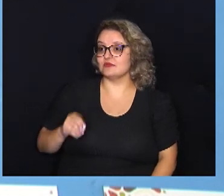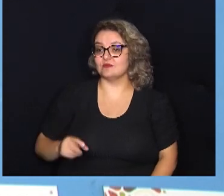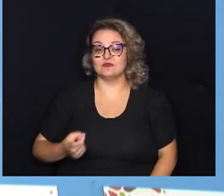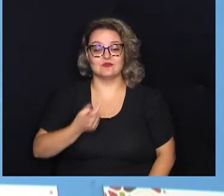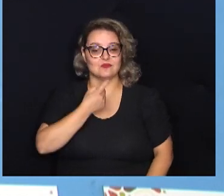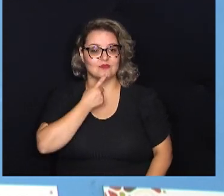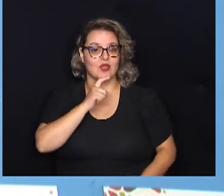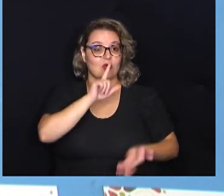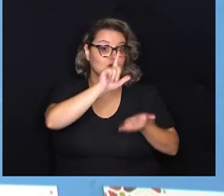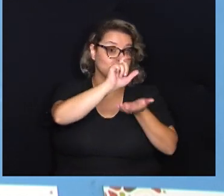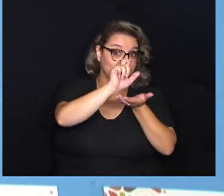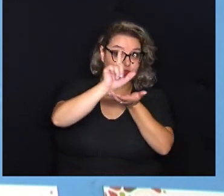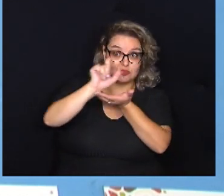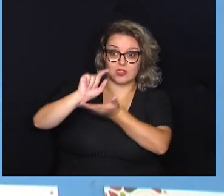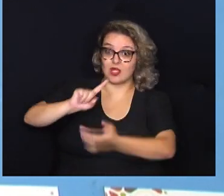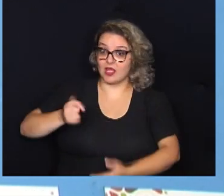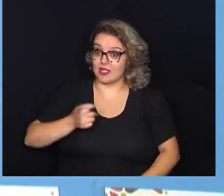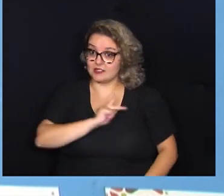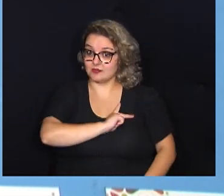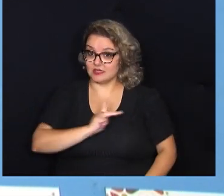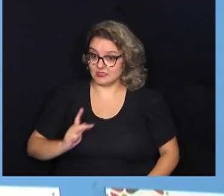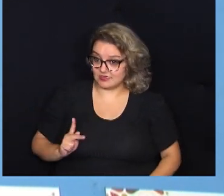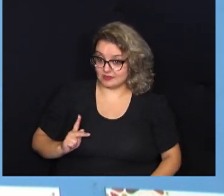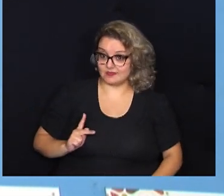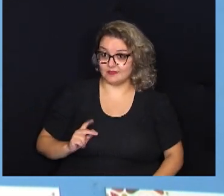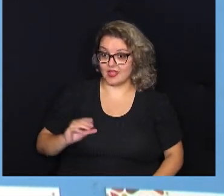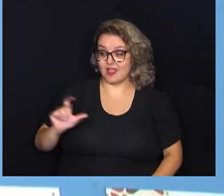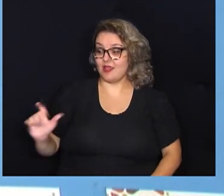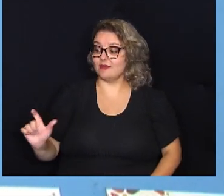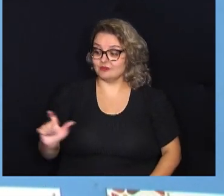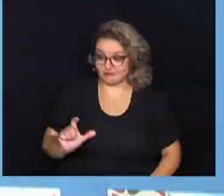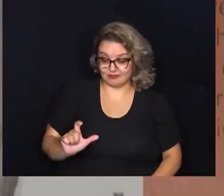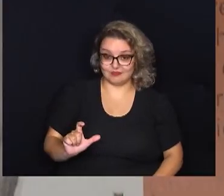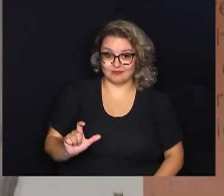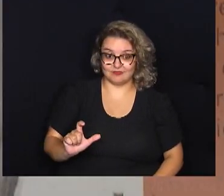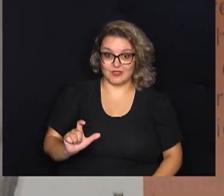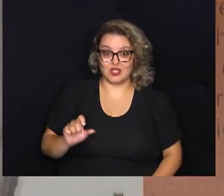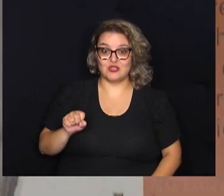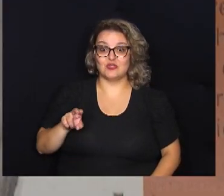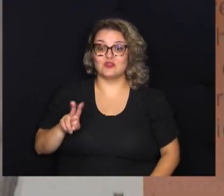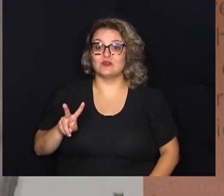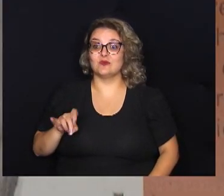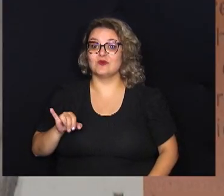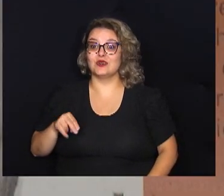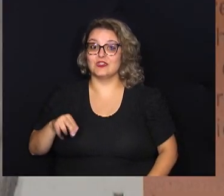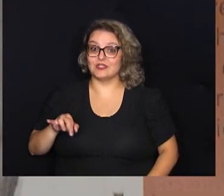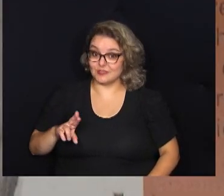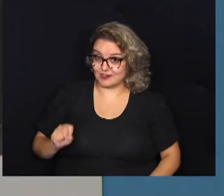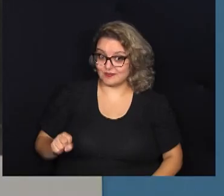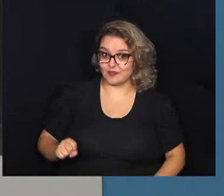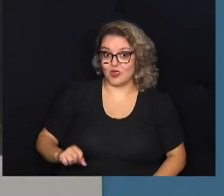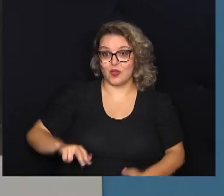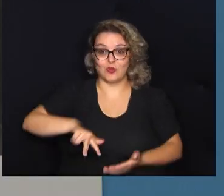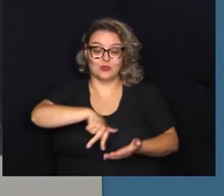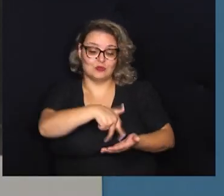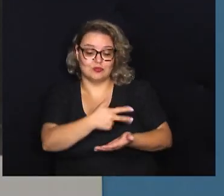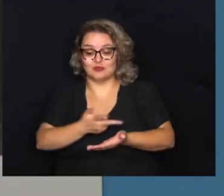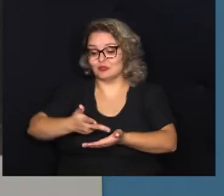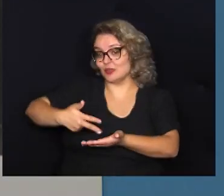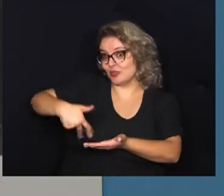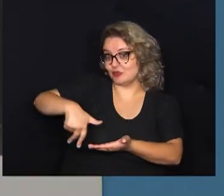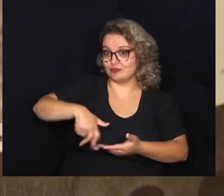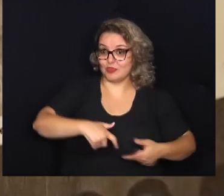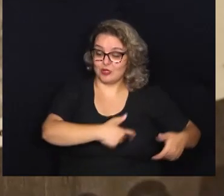de alguns ex-presidentes, carteirinhas que viraram souvenirs, o baile de debutantes das moças negras